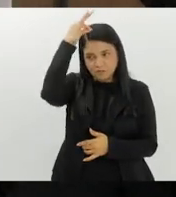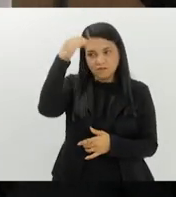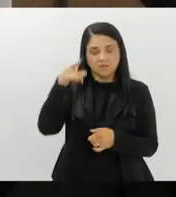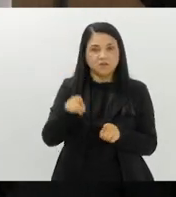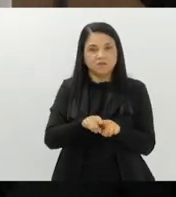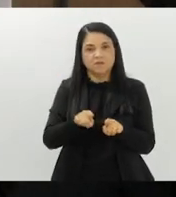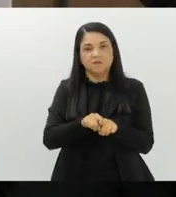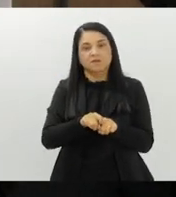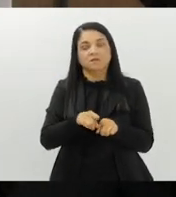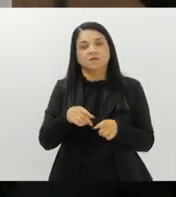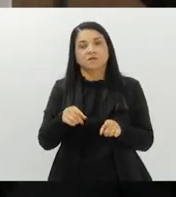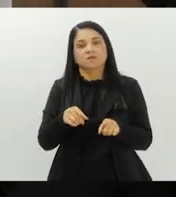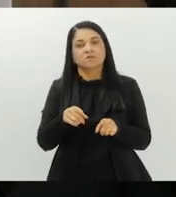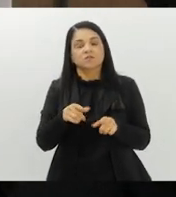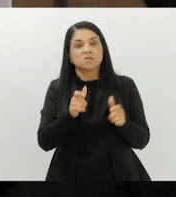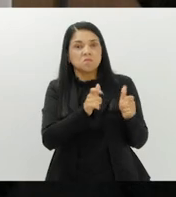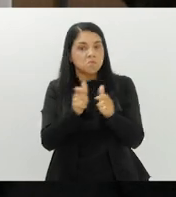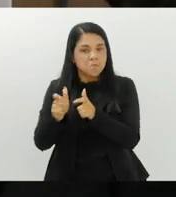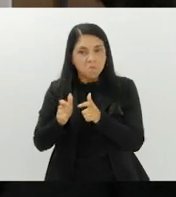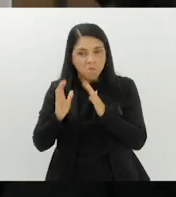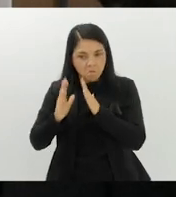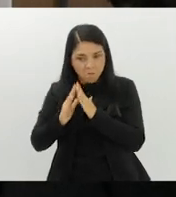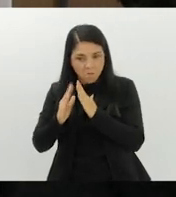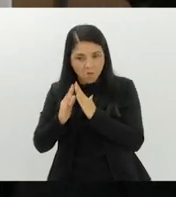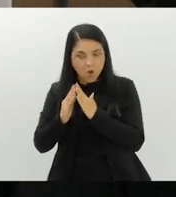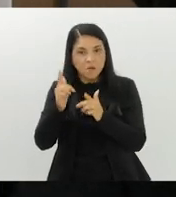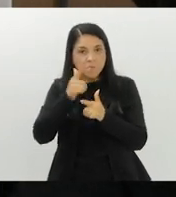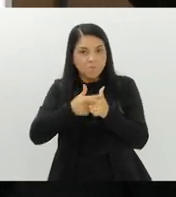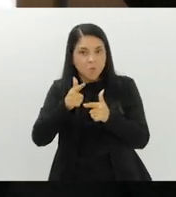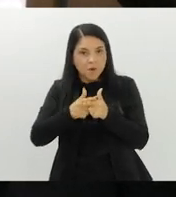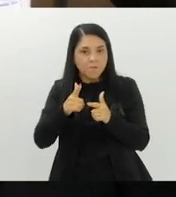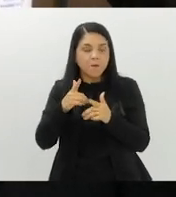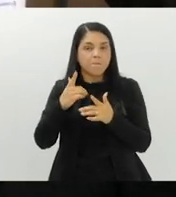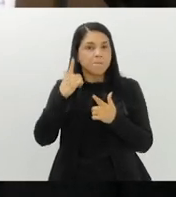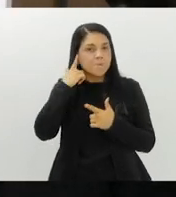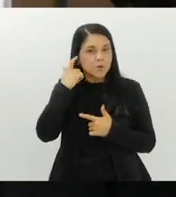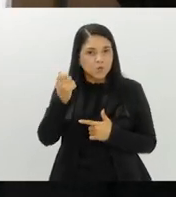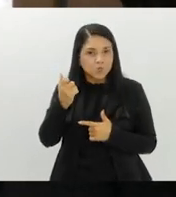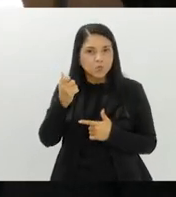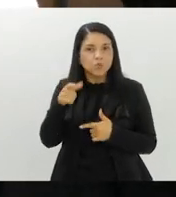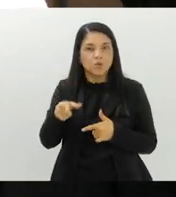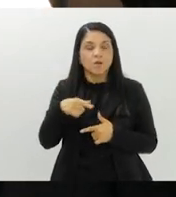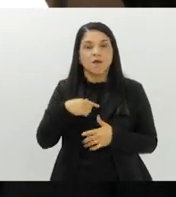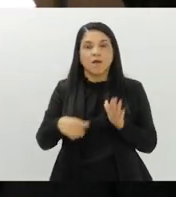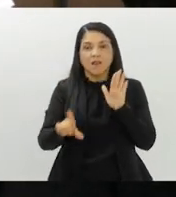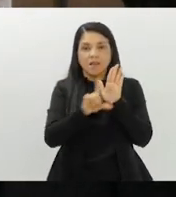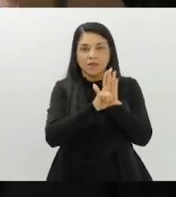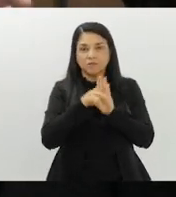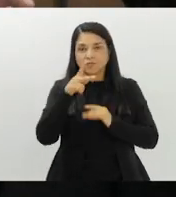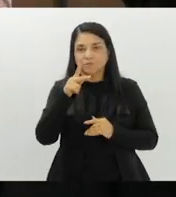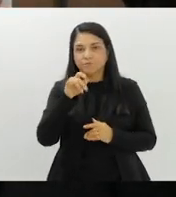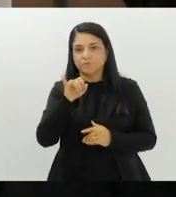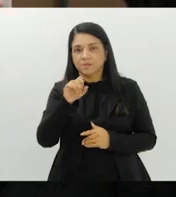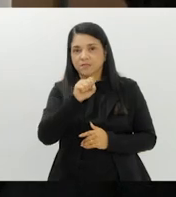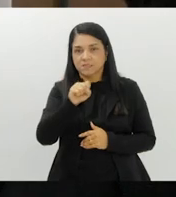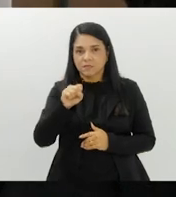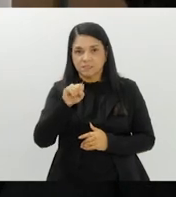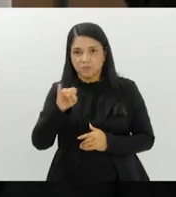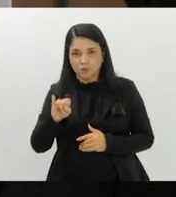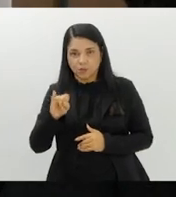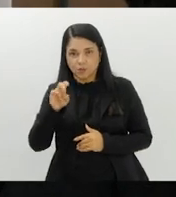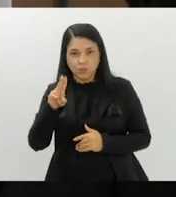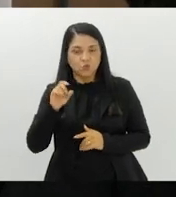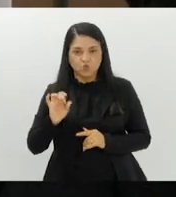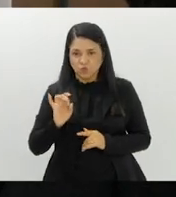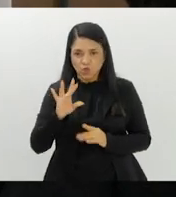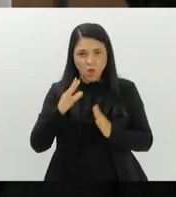que moram em qualquer região que tenha problema com barulho, porque a lei do psiu ela não pode ser agregada somente para nós que somos